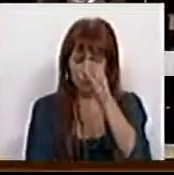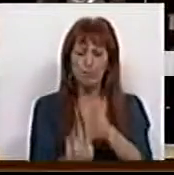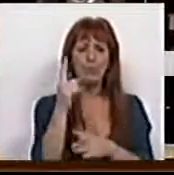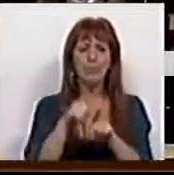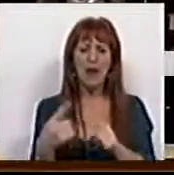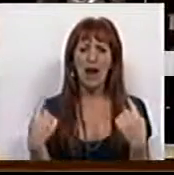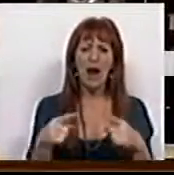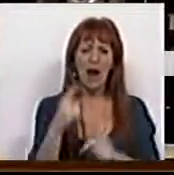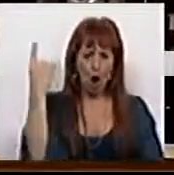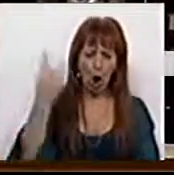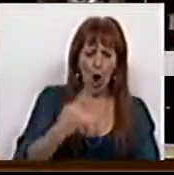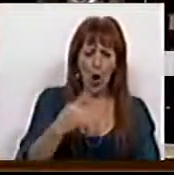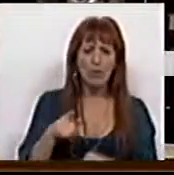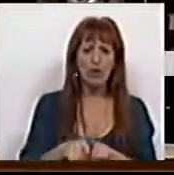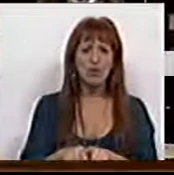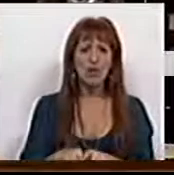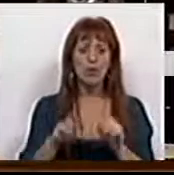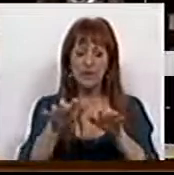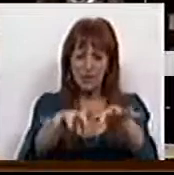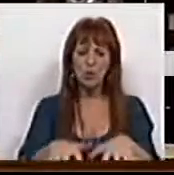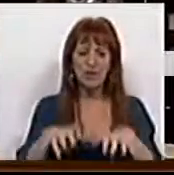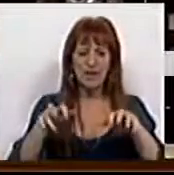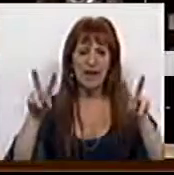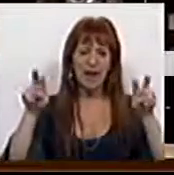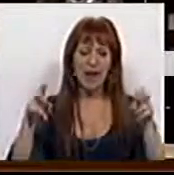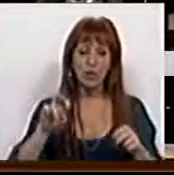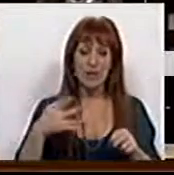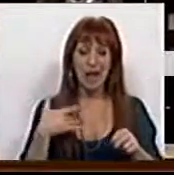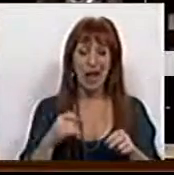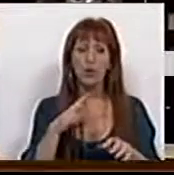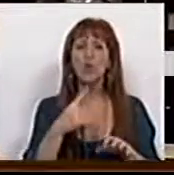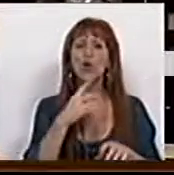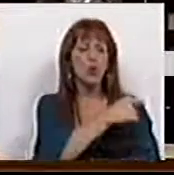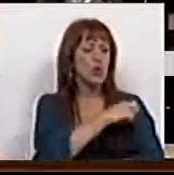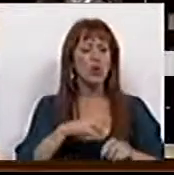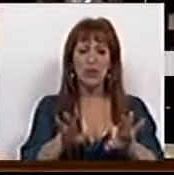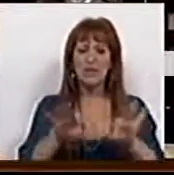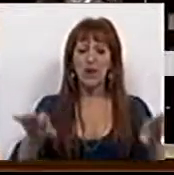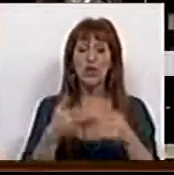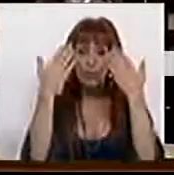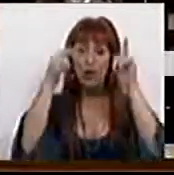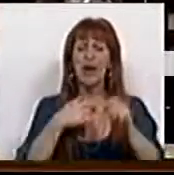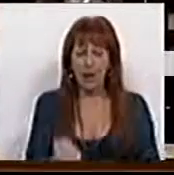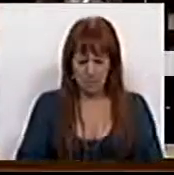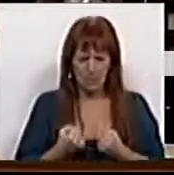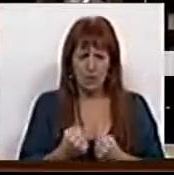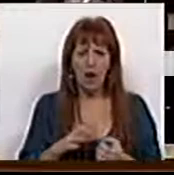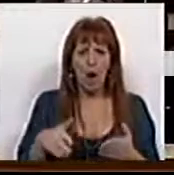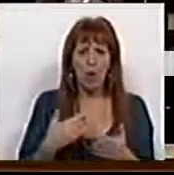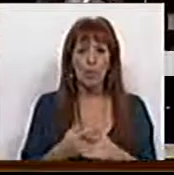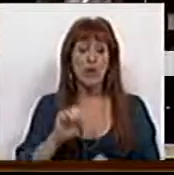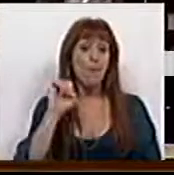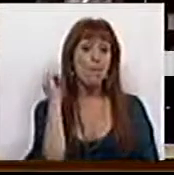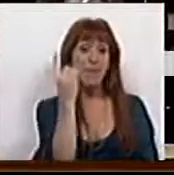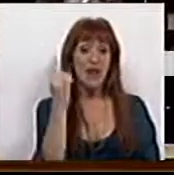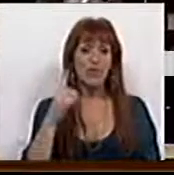instituir a existência obrigatória de um Senado. Em nome da igualdade e de uma democracia que se quer densa, propomos pela